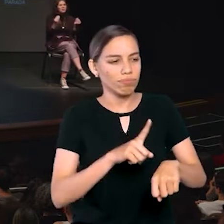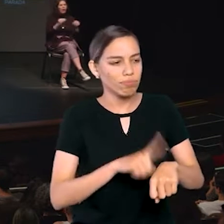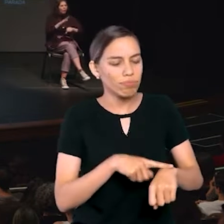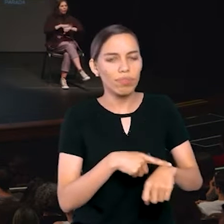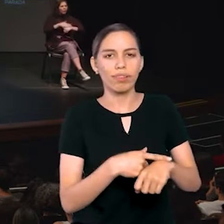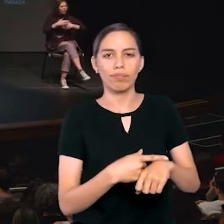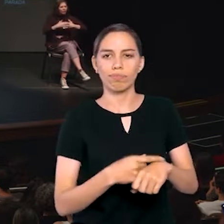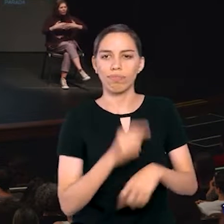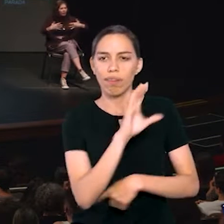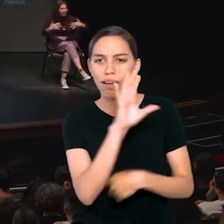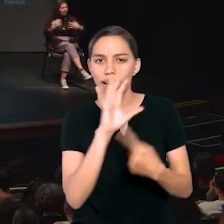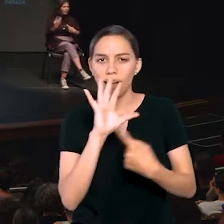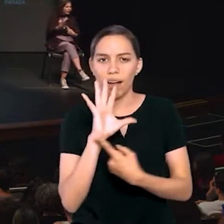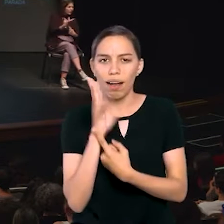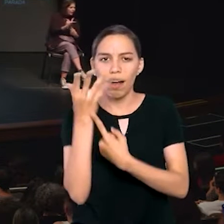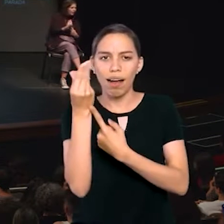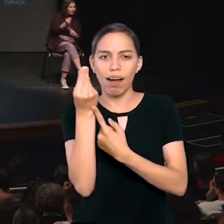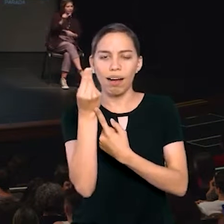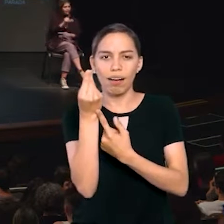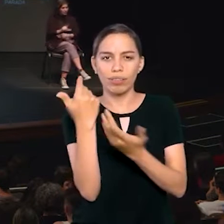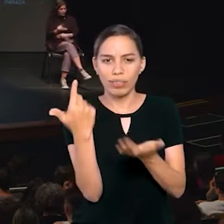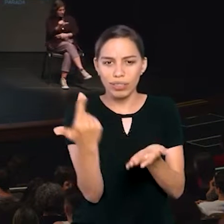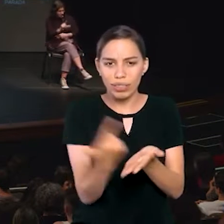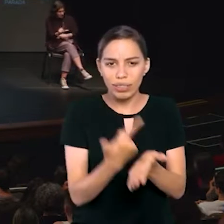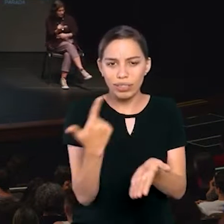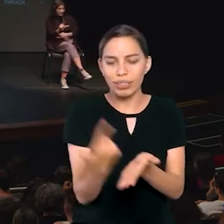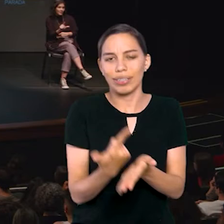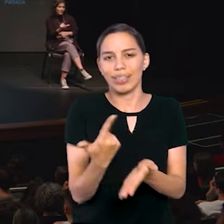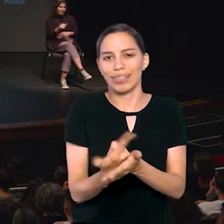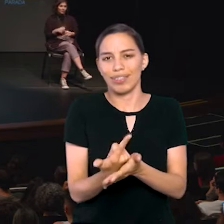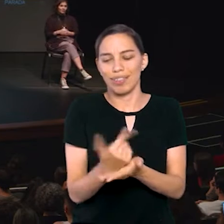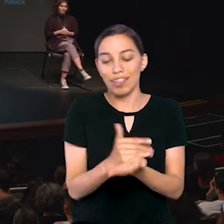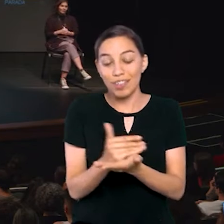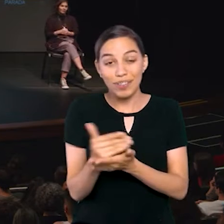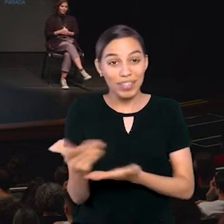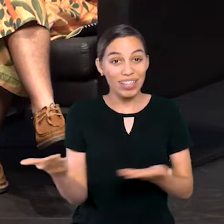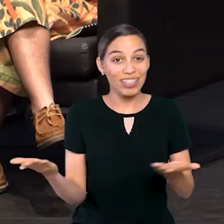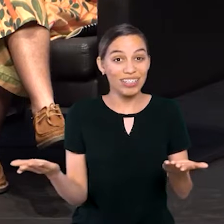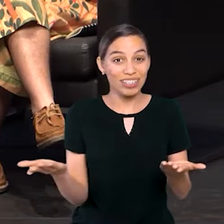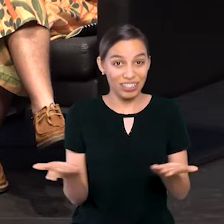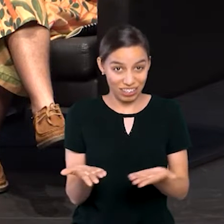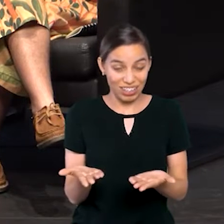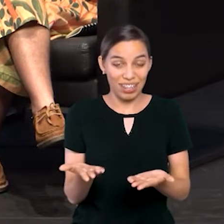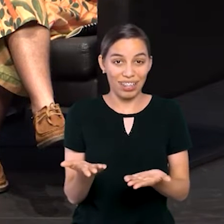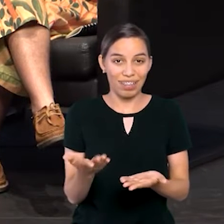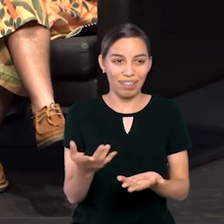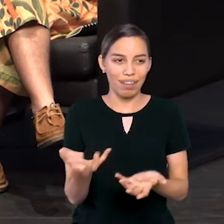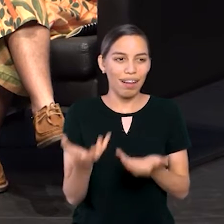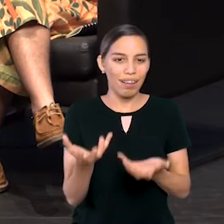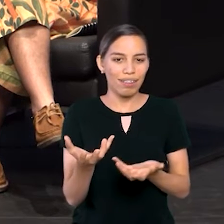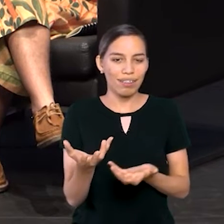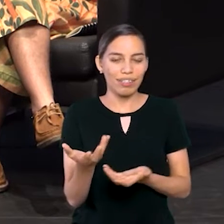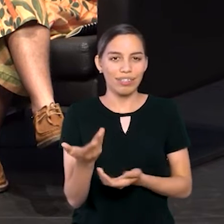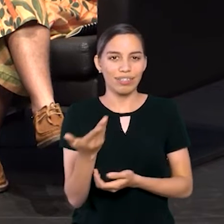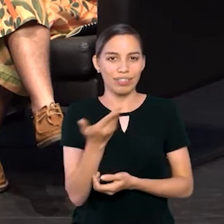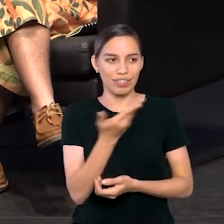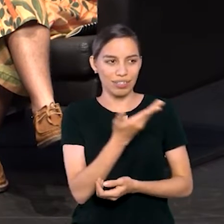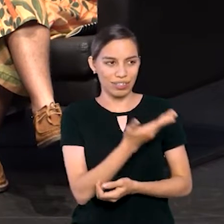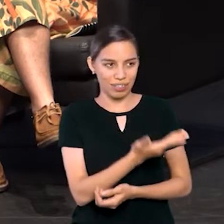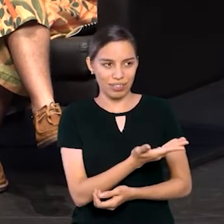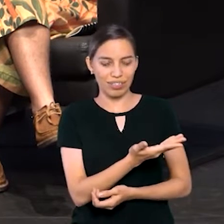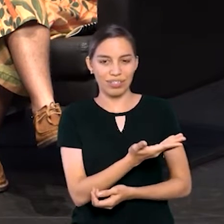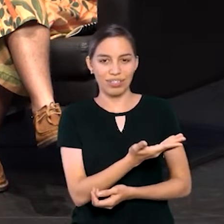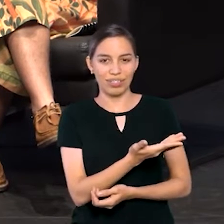arte, literatura, e desde já queria passar, né, para a